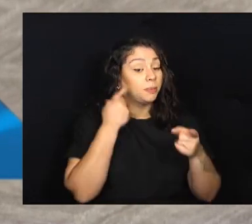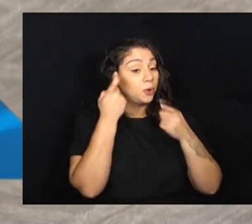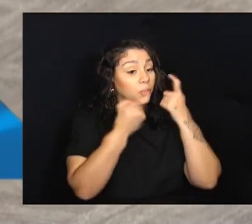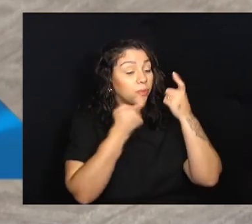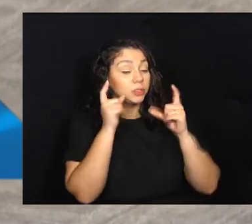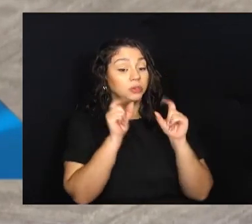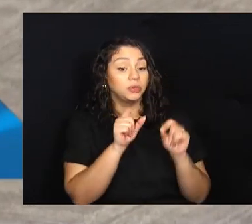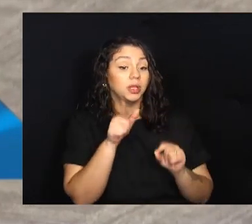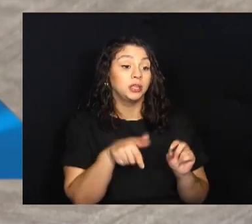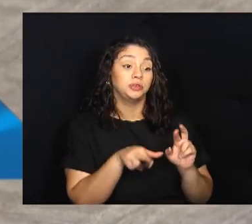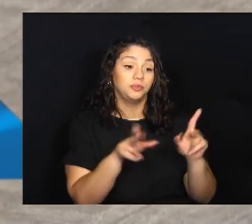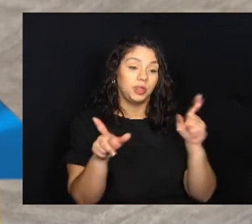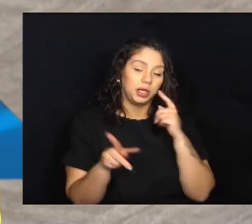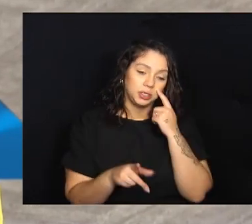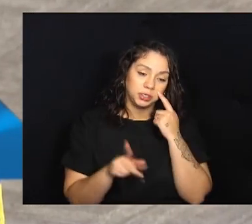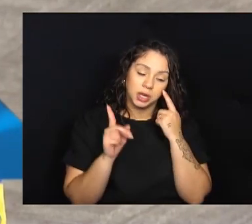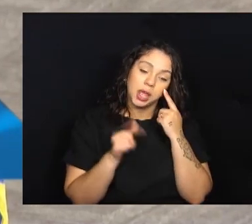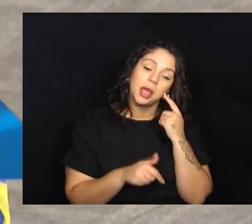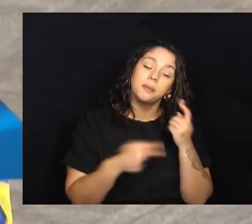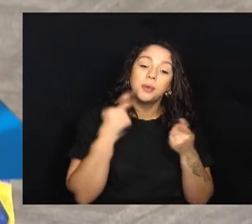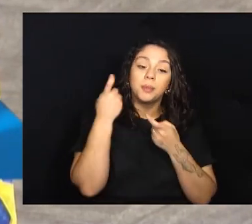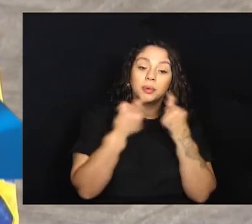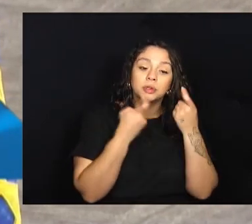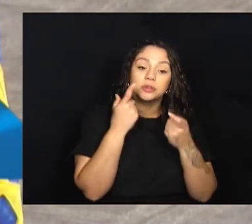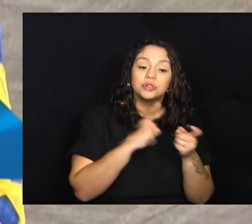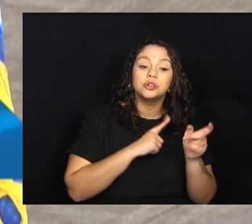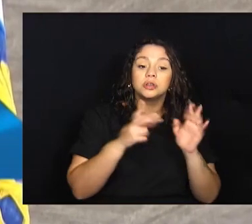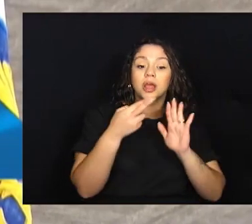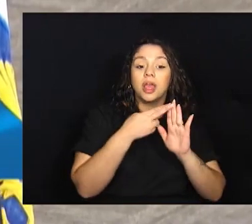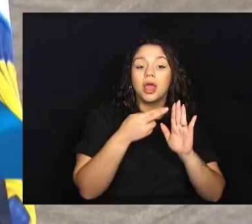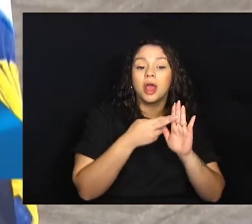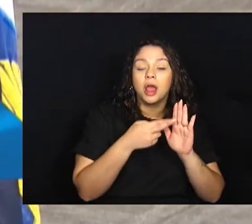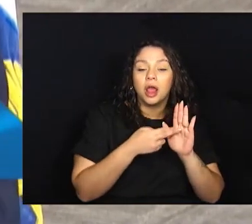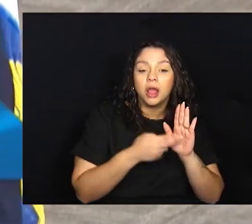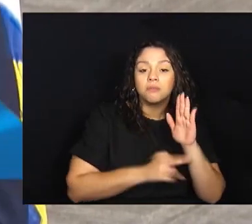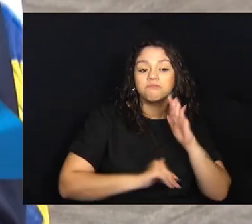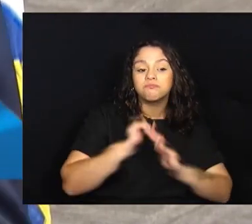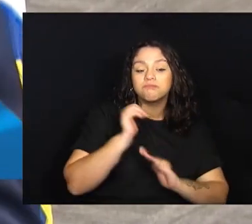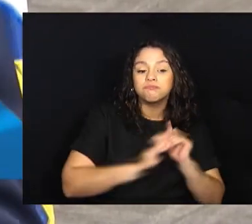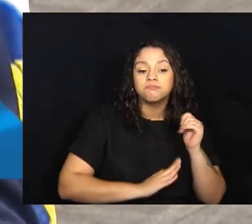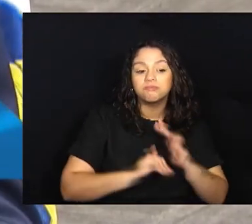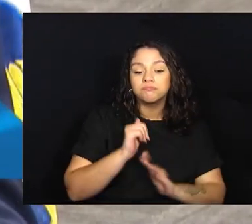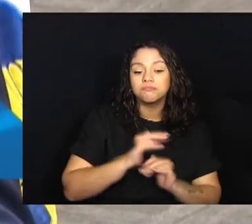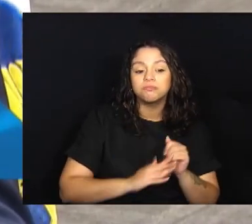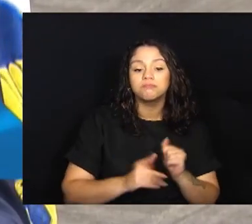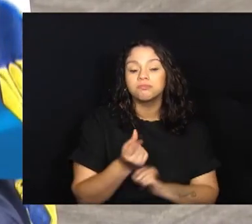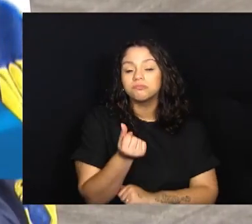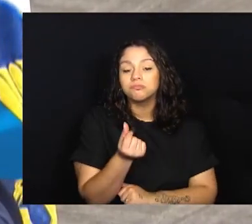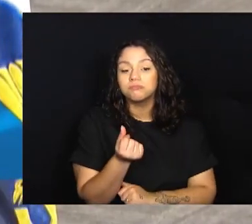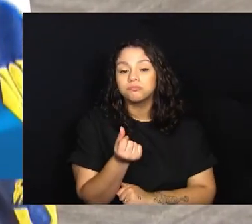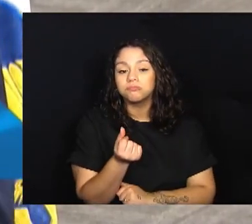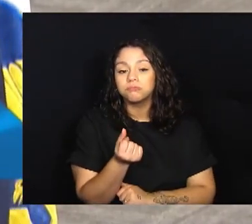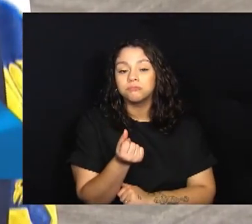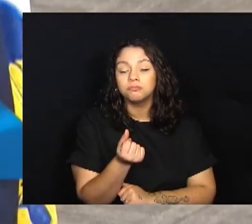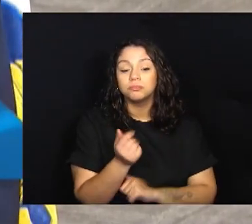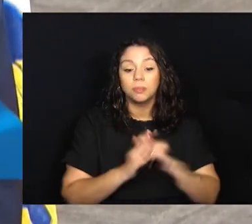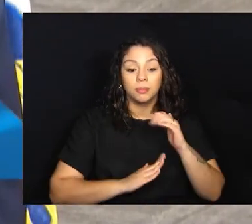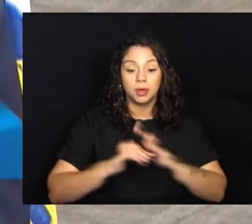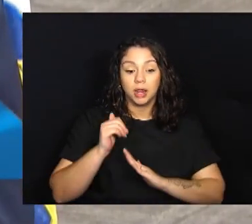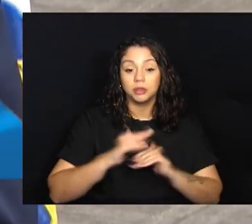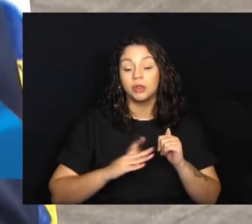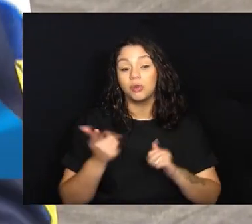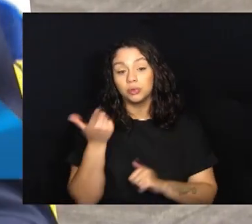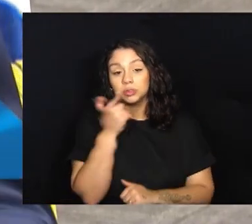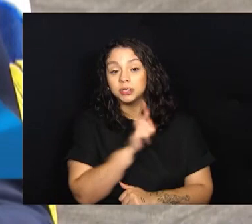sentido diferente, caminha no sentido de regulamentar uma atividade onde possam os jovens exercer uma atividade